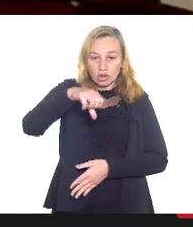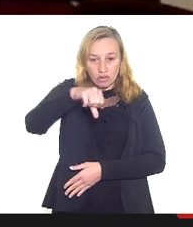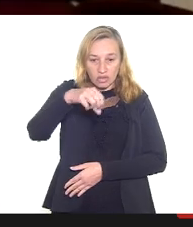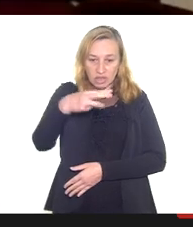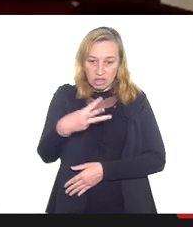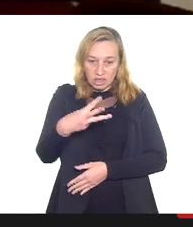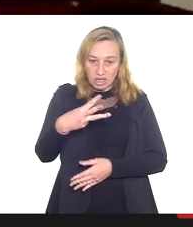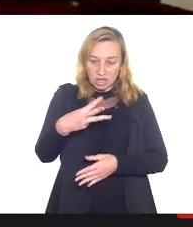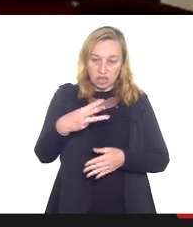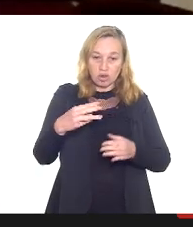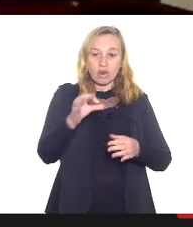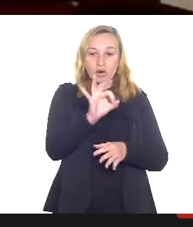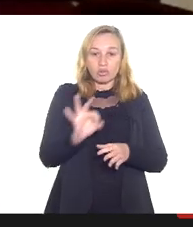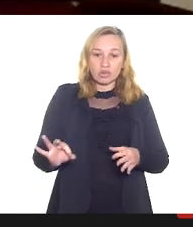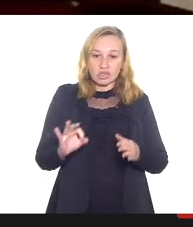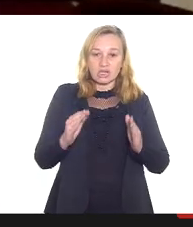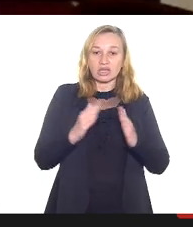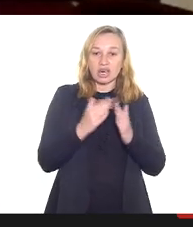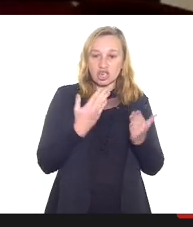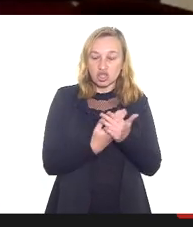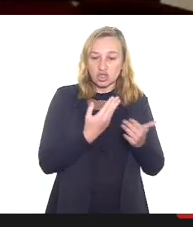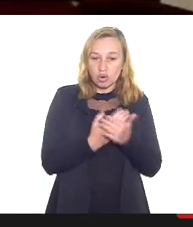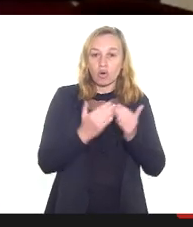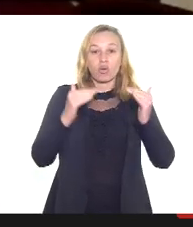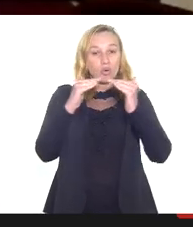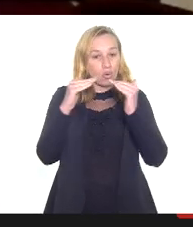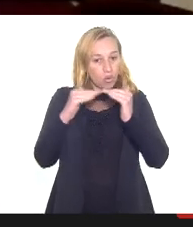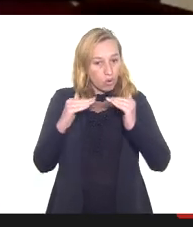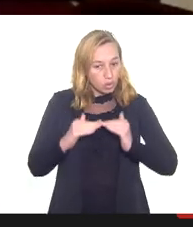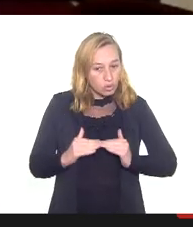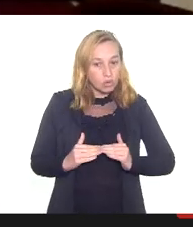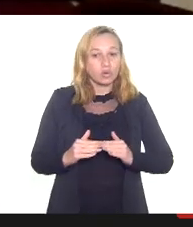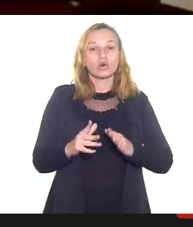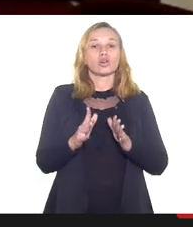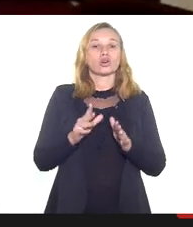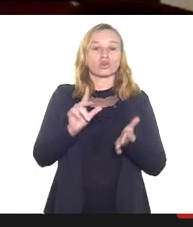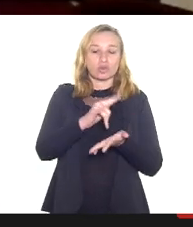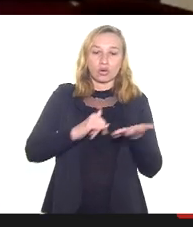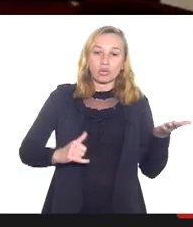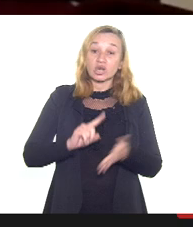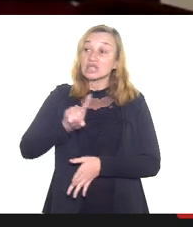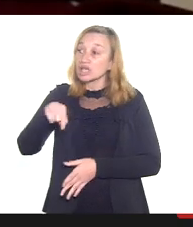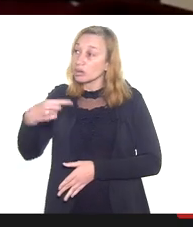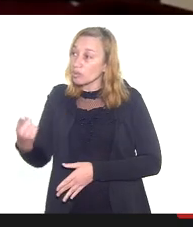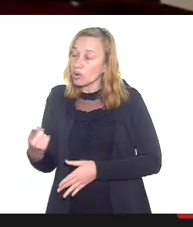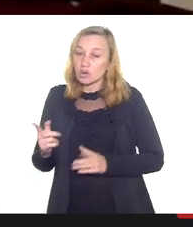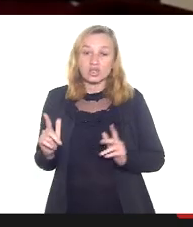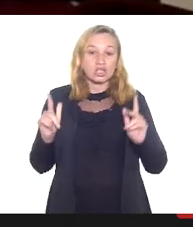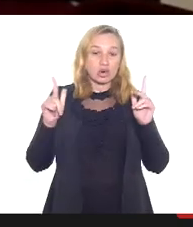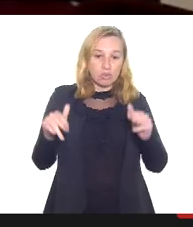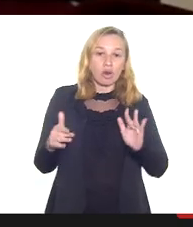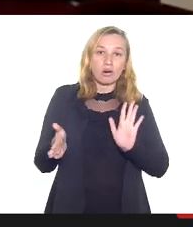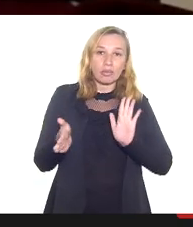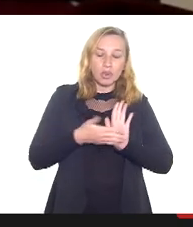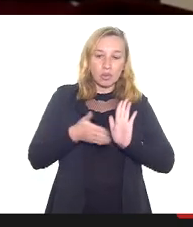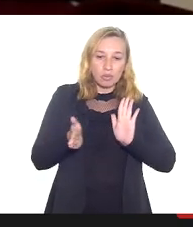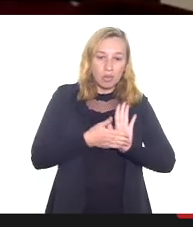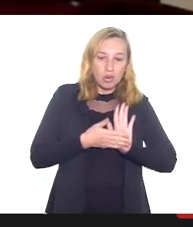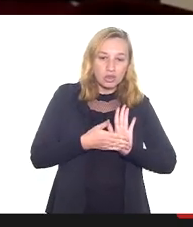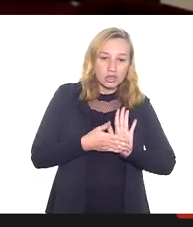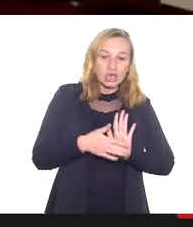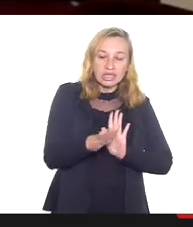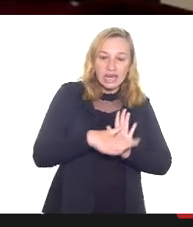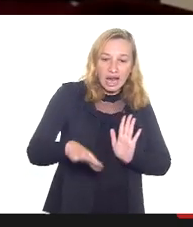da rede concordou com o documento que foi proposto. Depois viemos com a mesma proposta na área